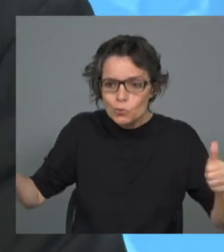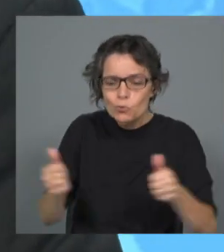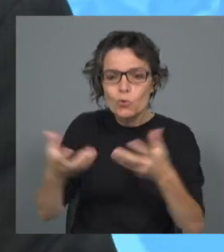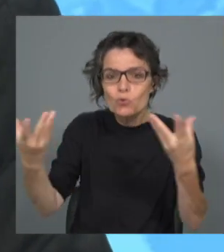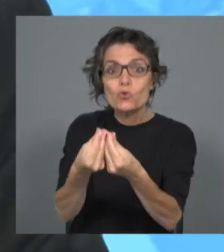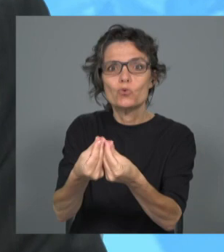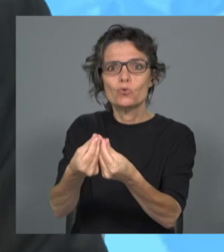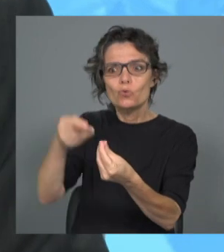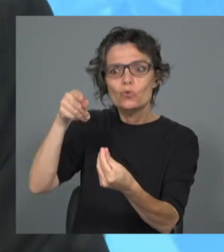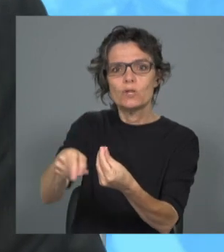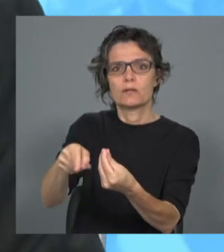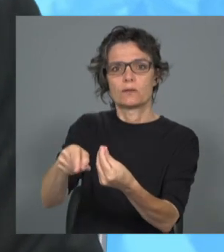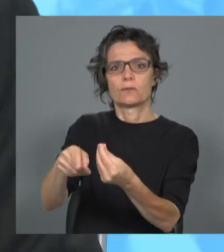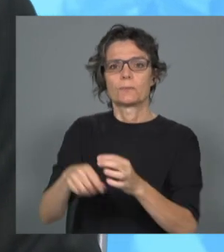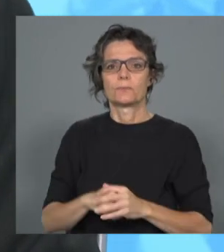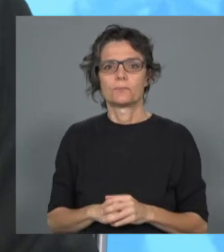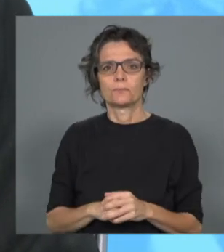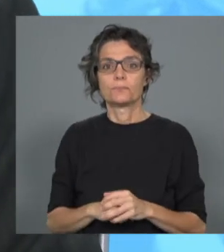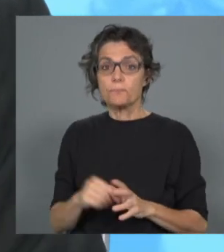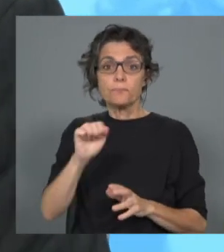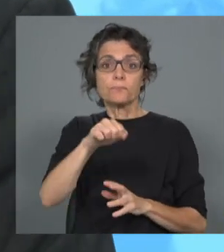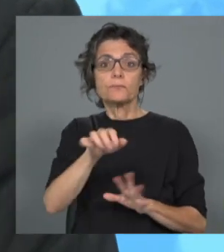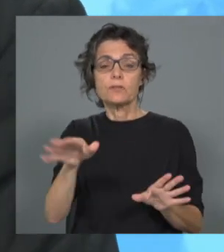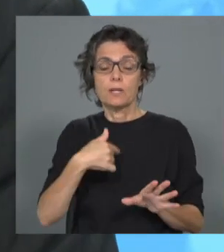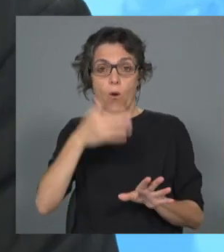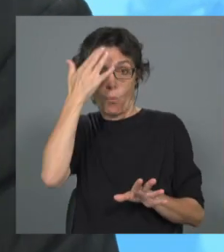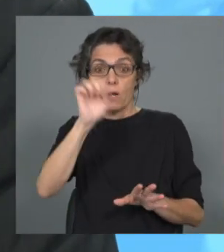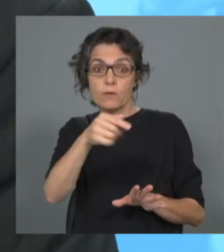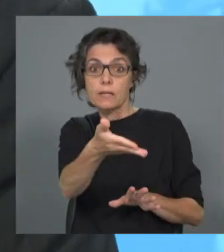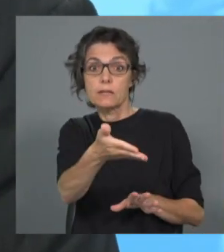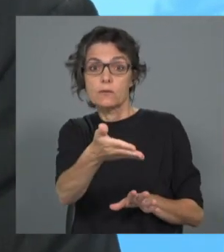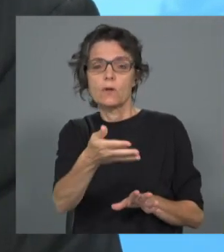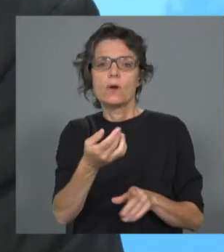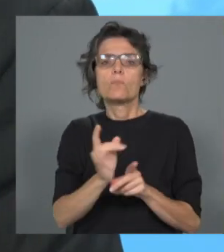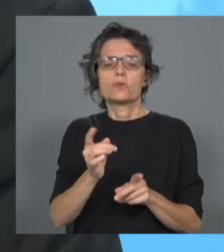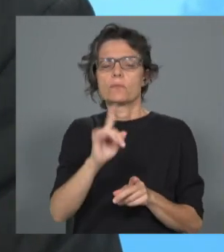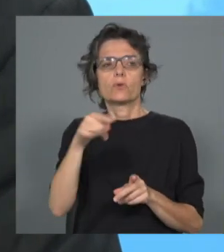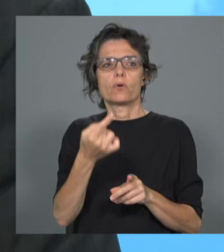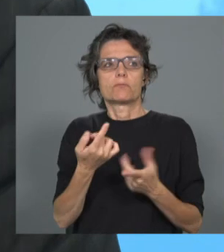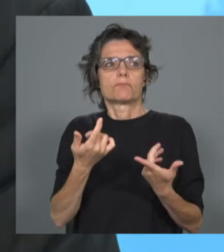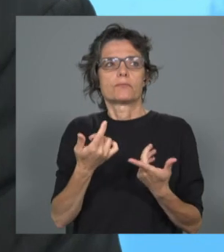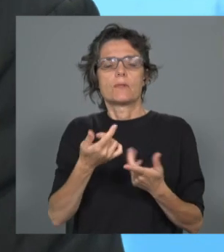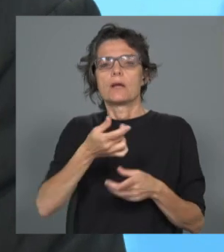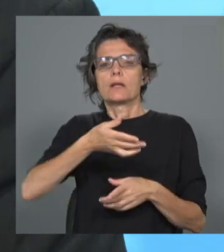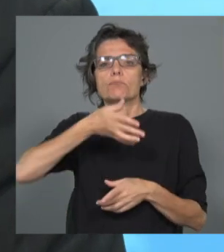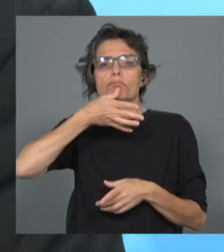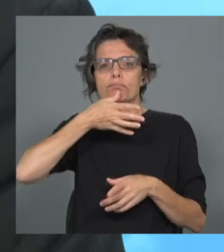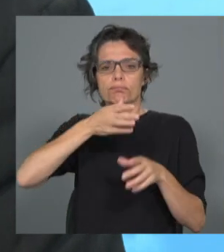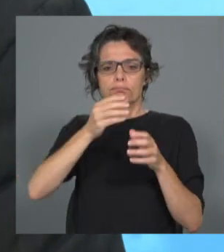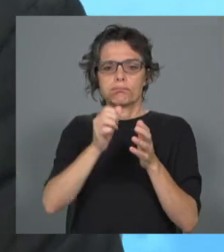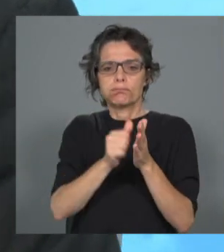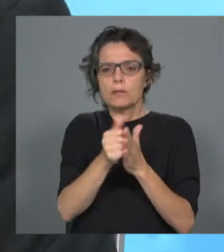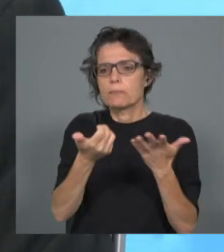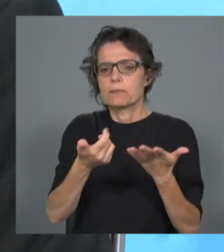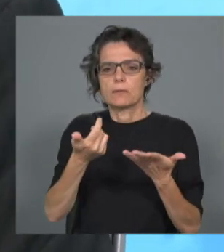essa concentração no essencial a todos os níveis. Nós podemos perguntar o que é o essencial na liturgia, o que é o